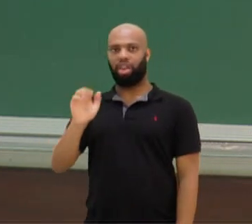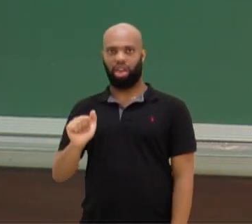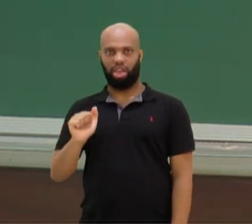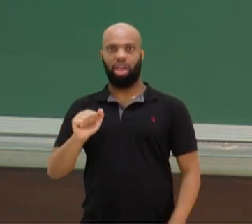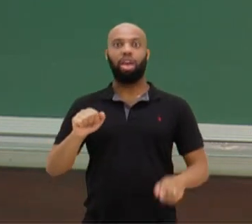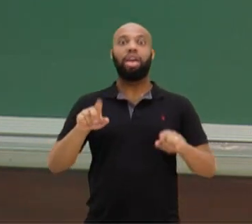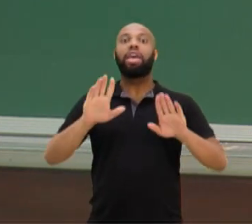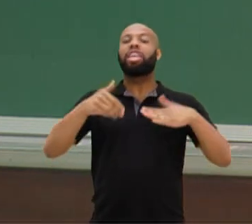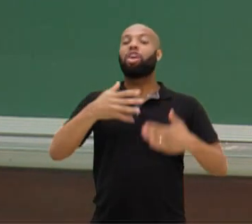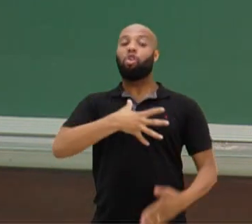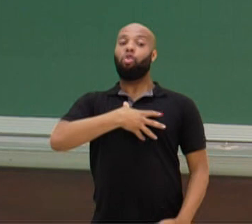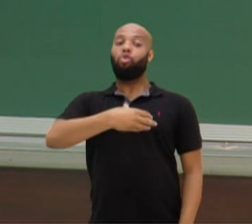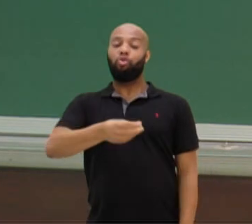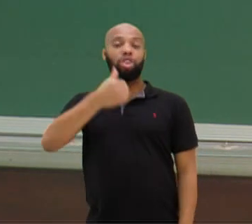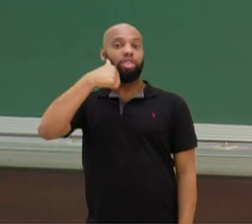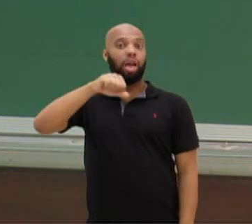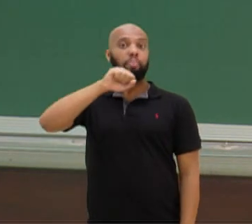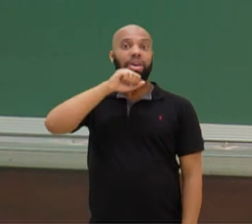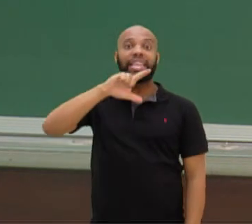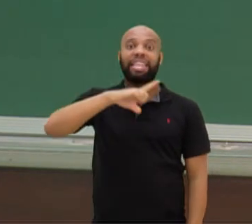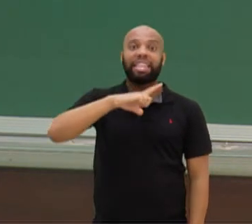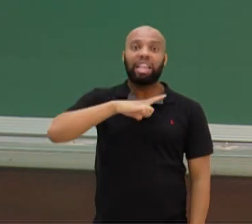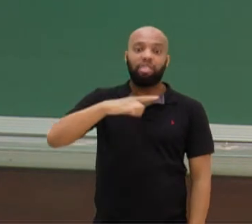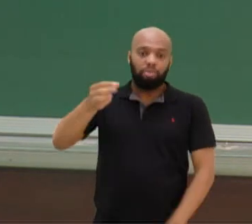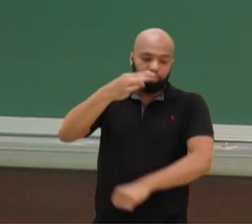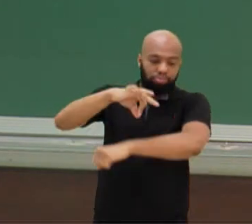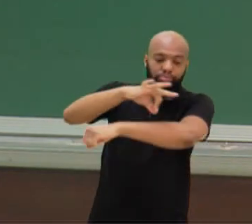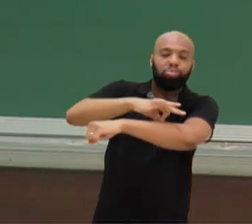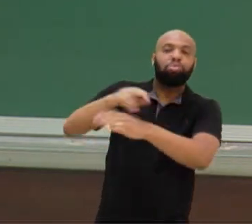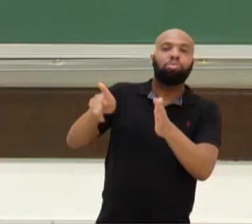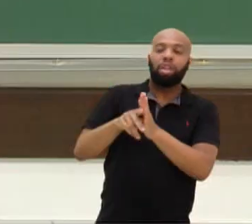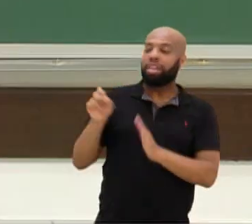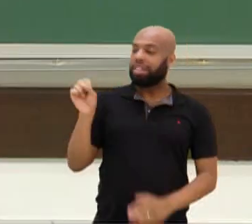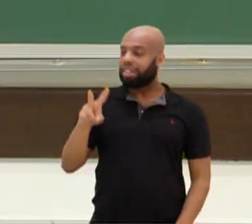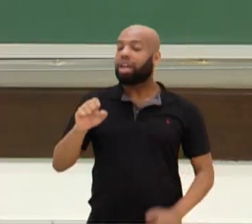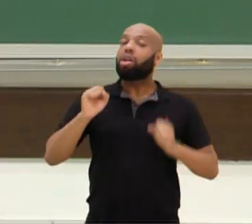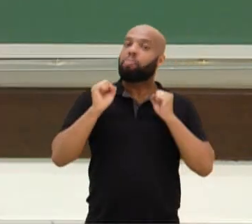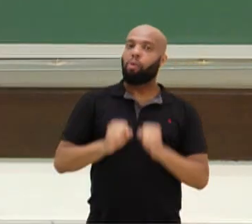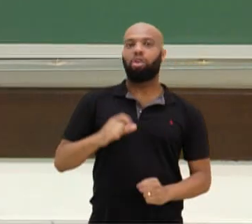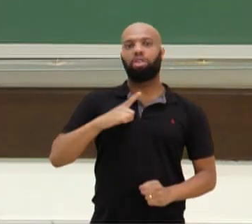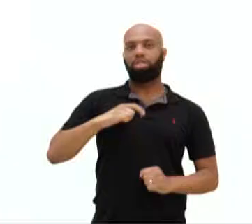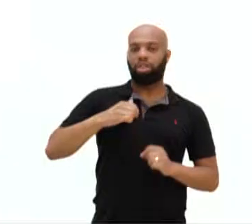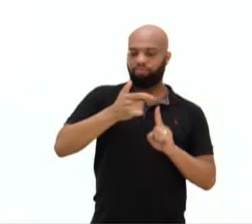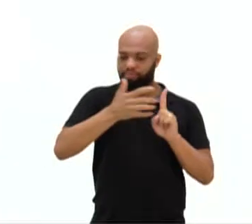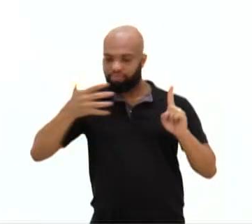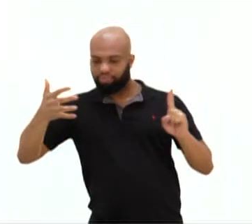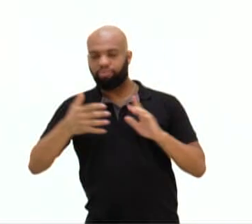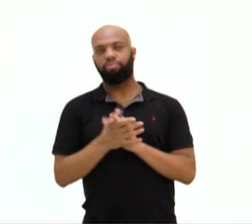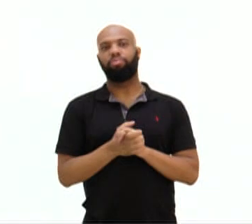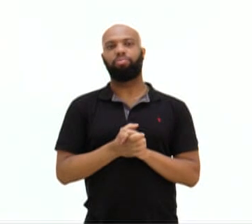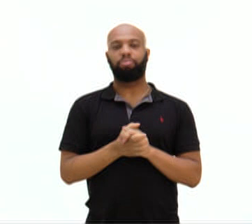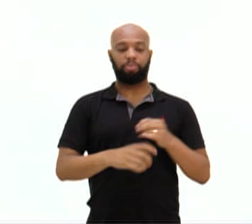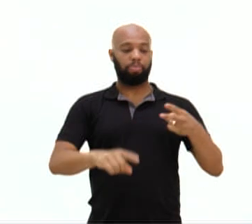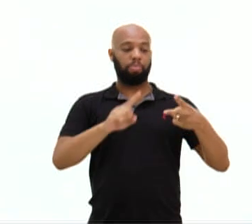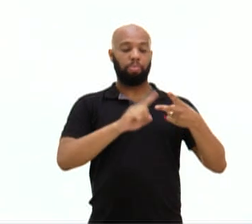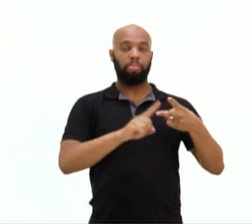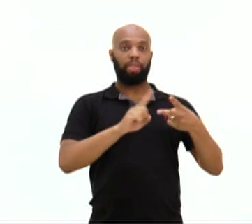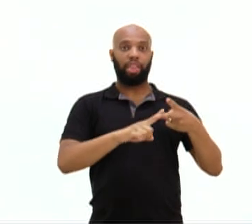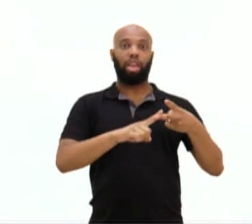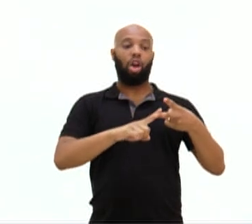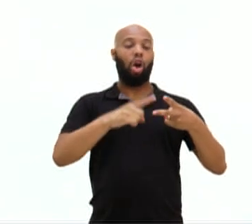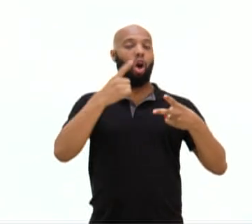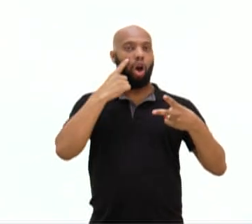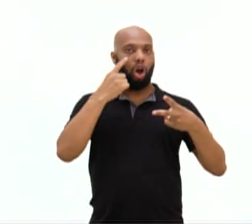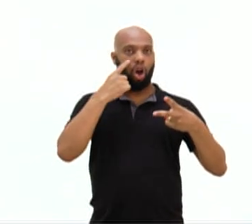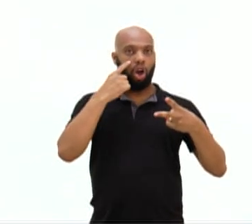que foram infectadas com Zika que podem desenvolver a síndrome. Então, tá errado. B. Diferentemente do Zika vírus, febre amarela e